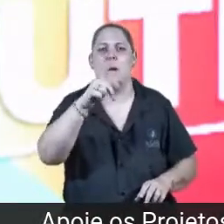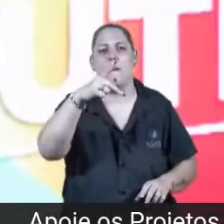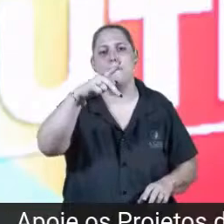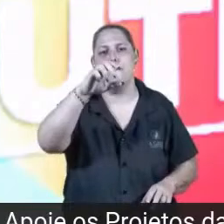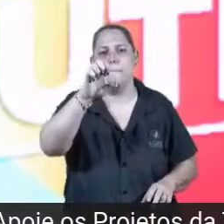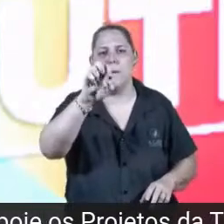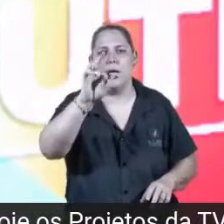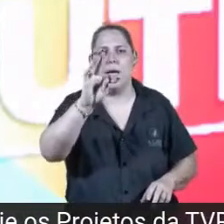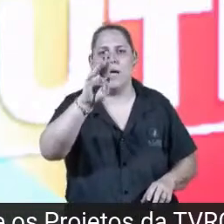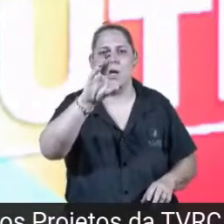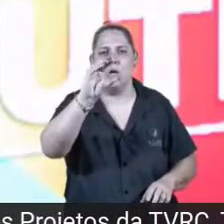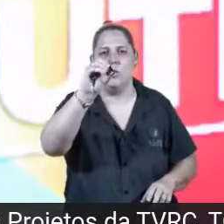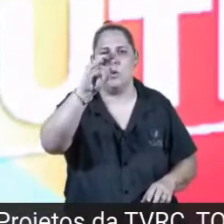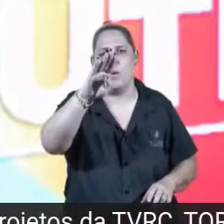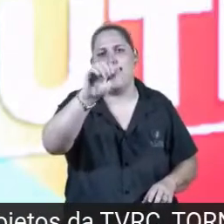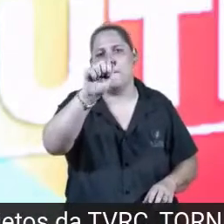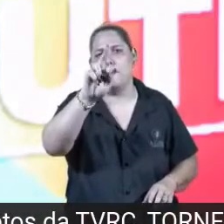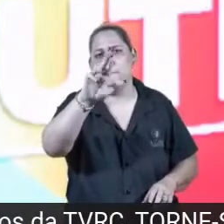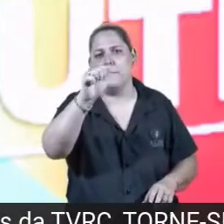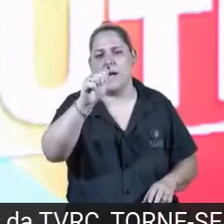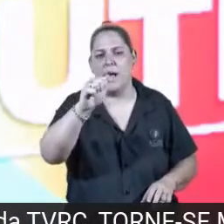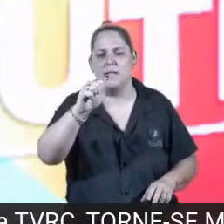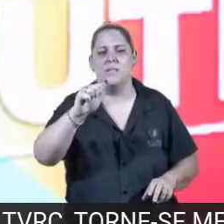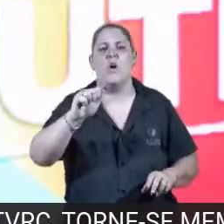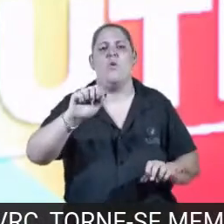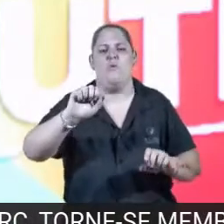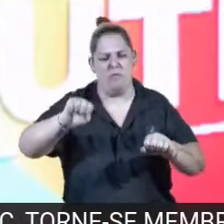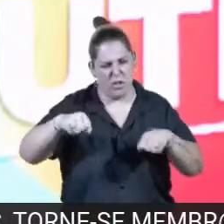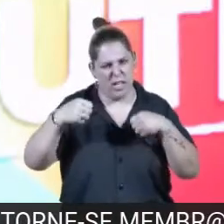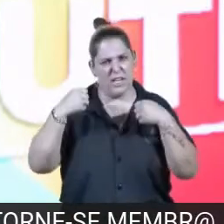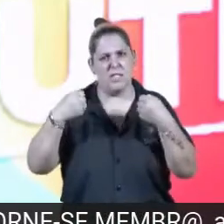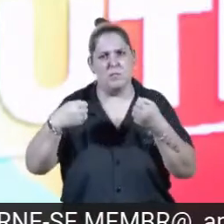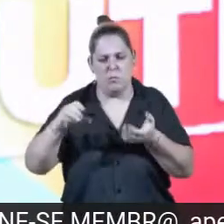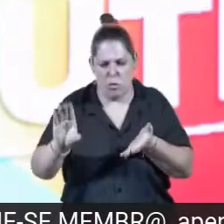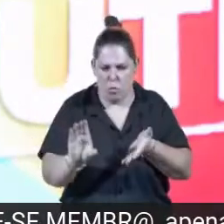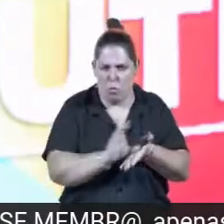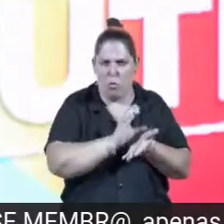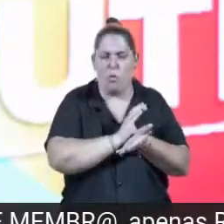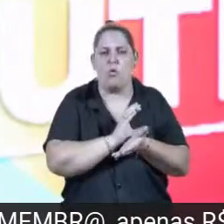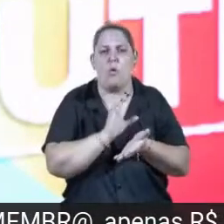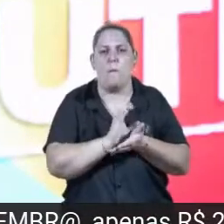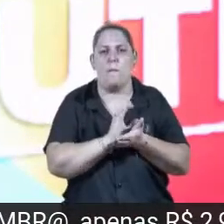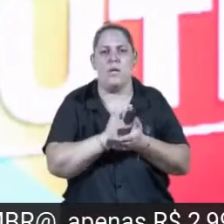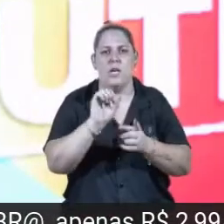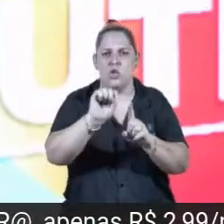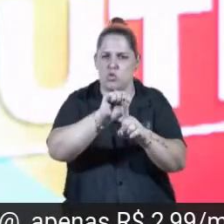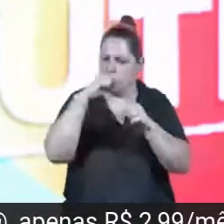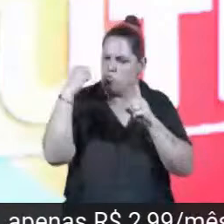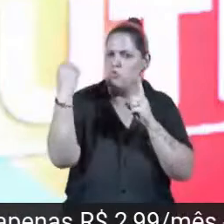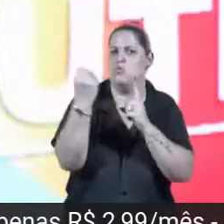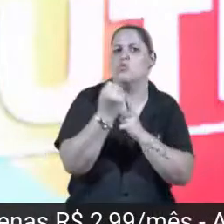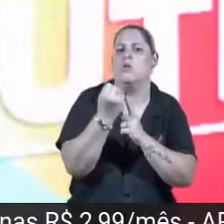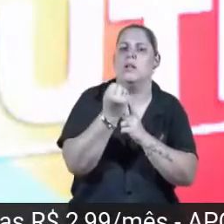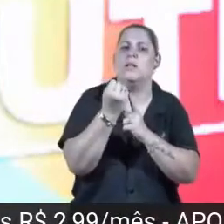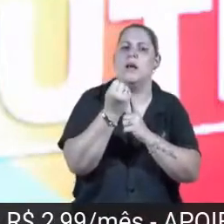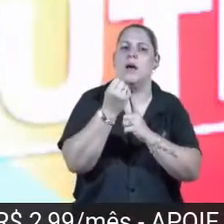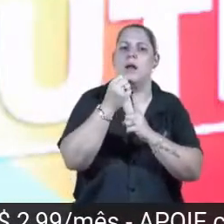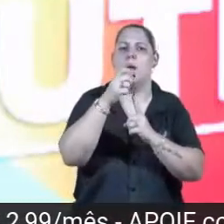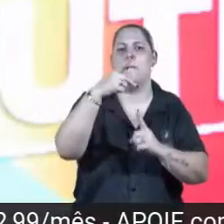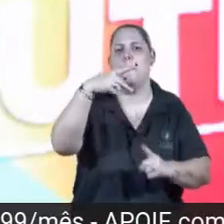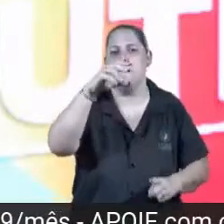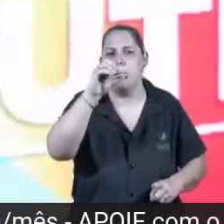gente pode falar do fortalecimento da economia solidária, do microcrédito, a gente pode falar do acesso ao